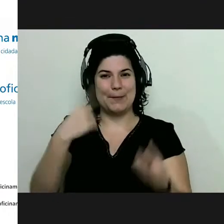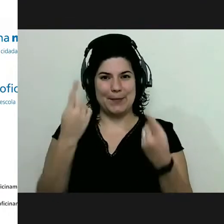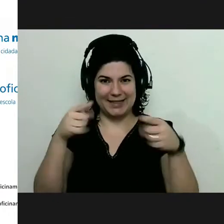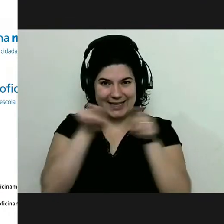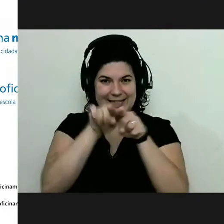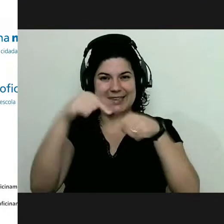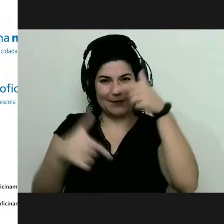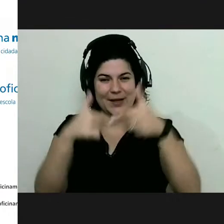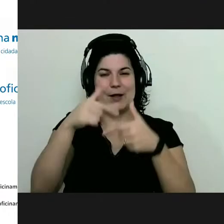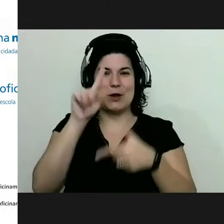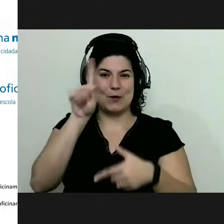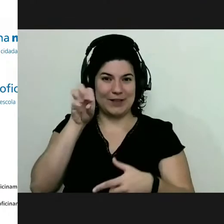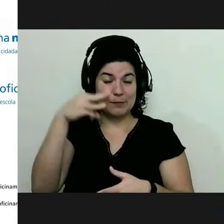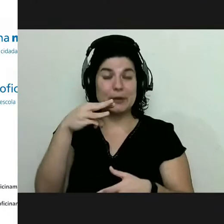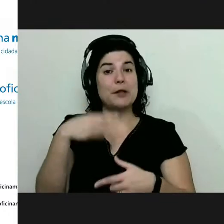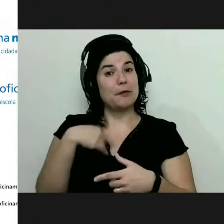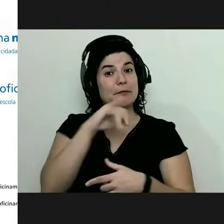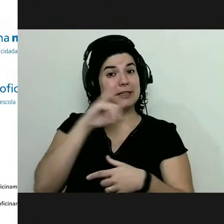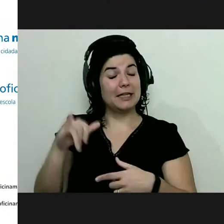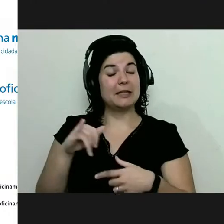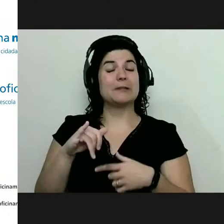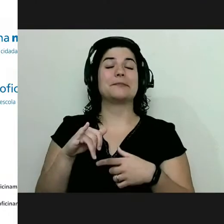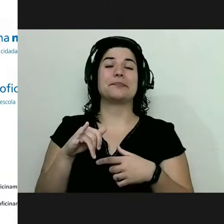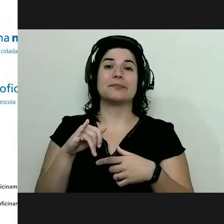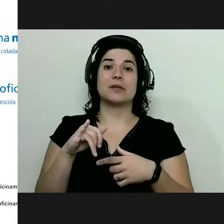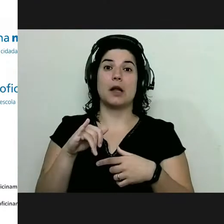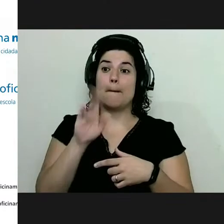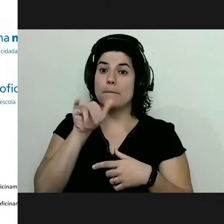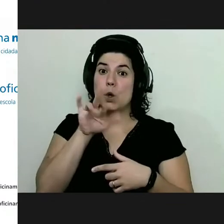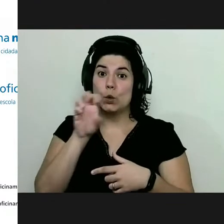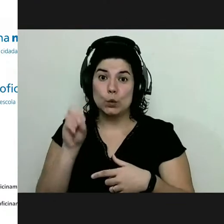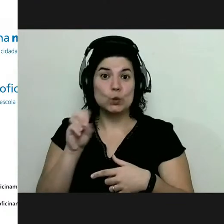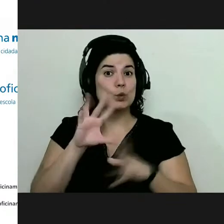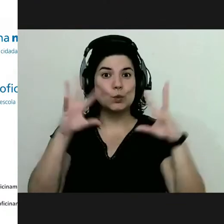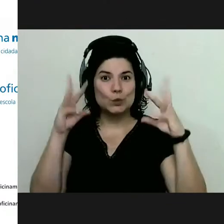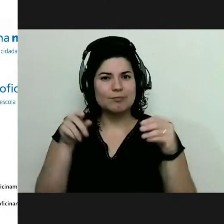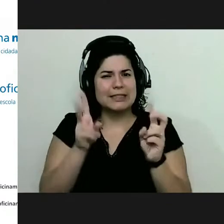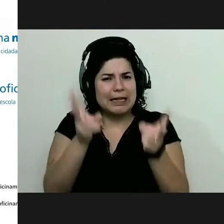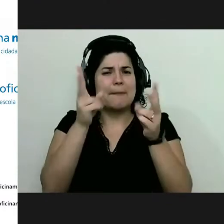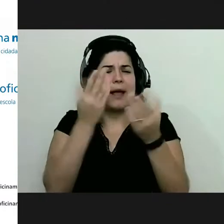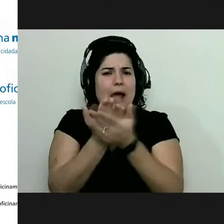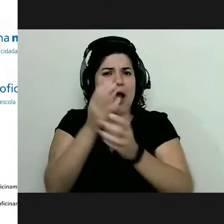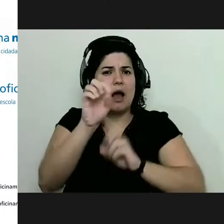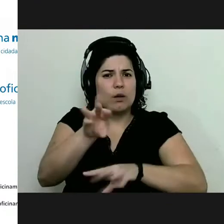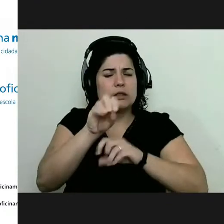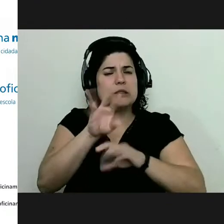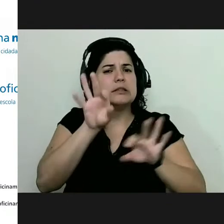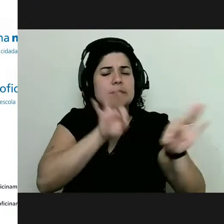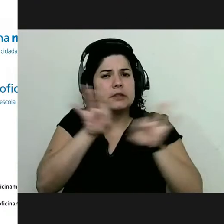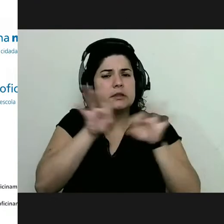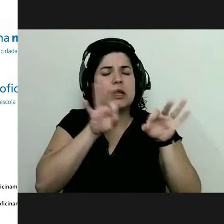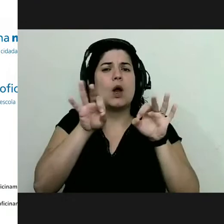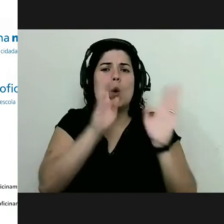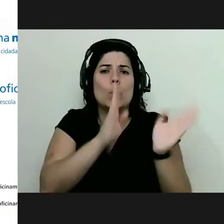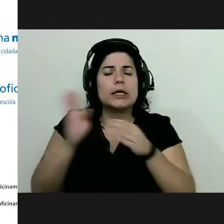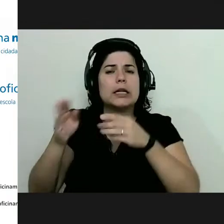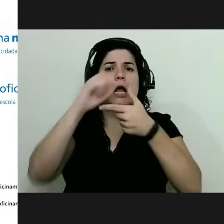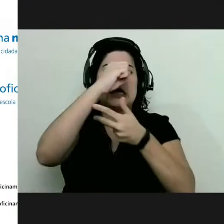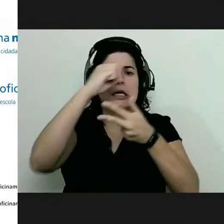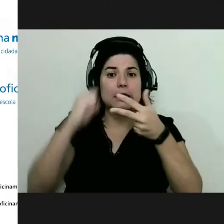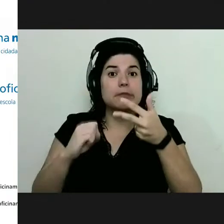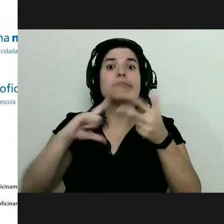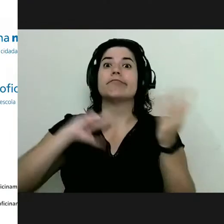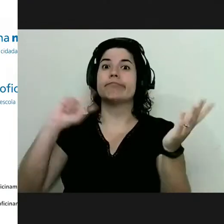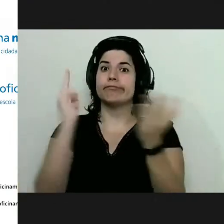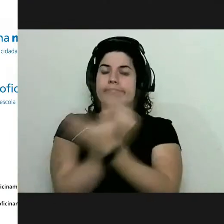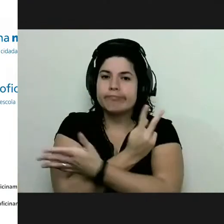parceiro ele brincou e disse assim o Brunão é isso que você tá dando aula cara sobre organização do estado e três poderes acontece